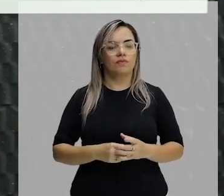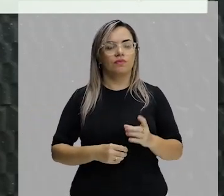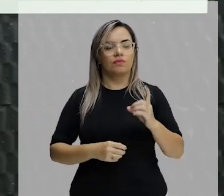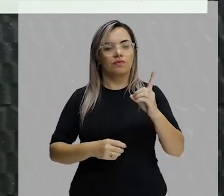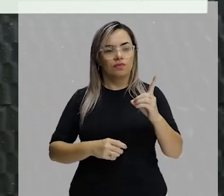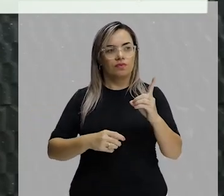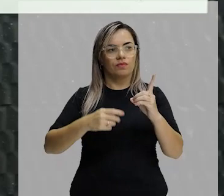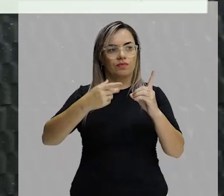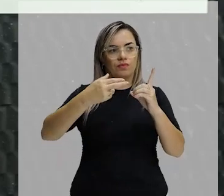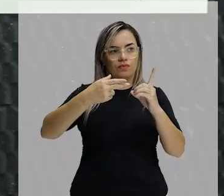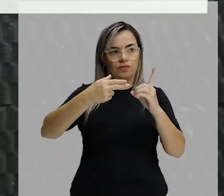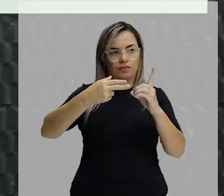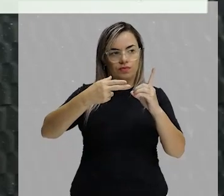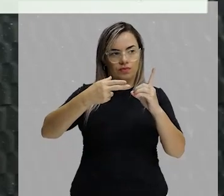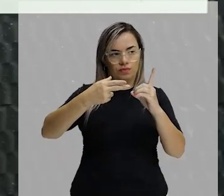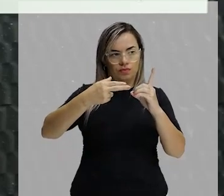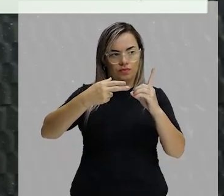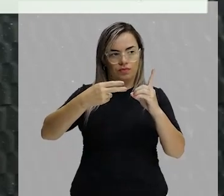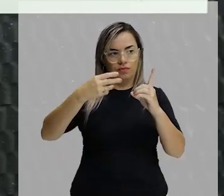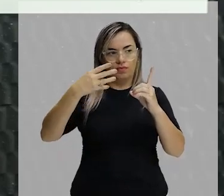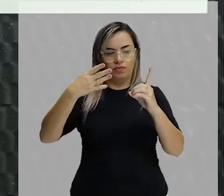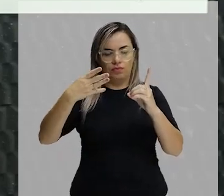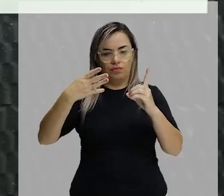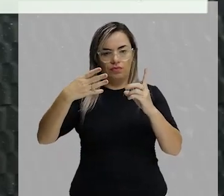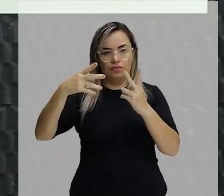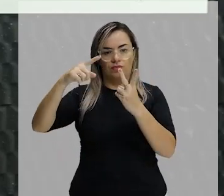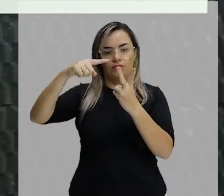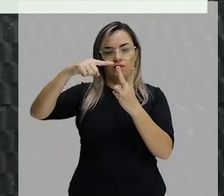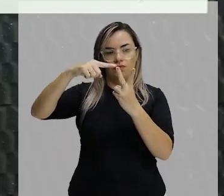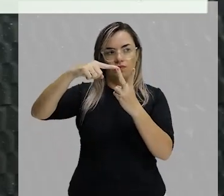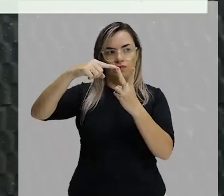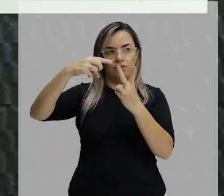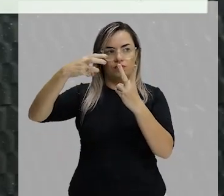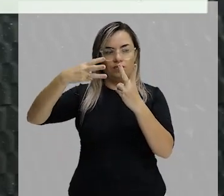vai ser igual a 4 raiz de 3